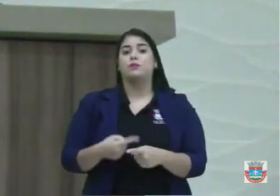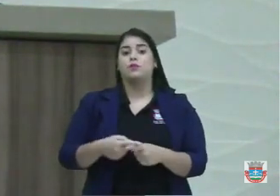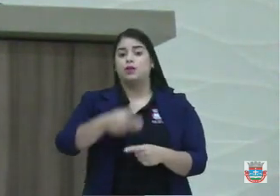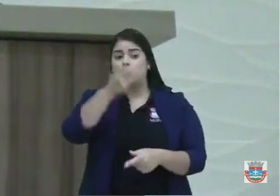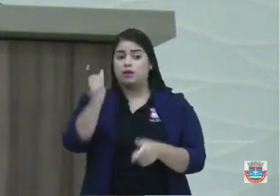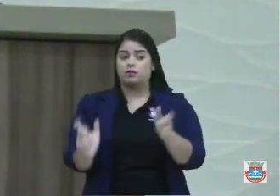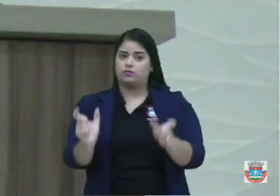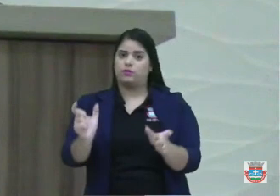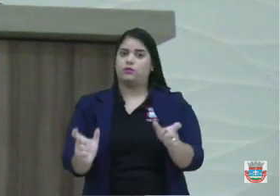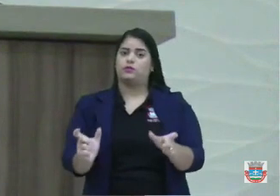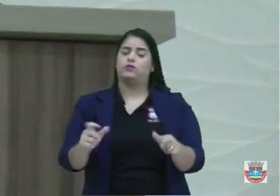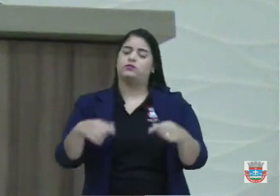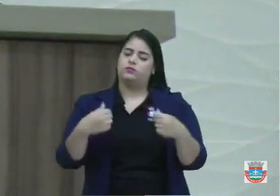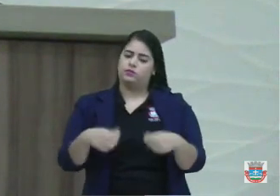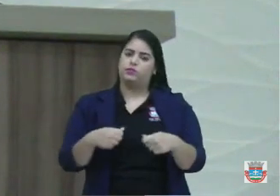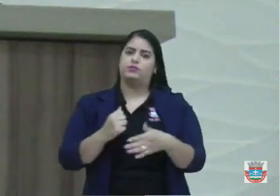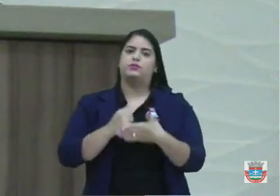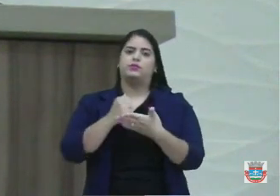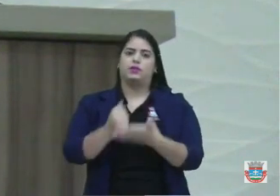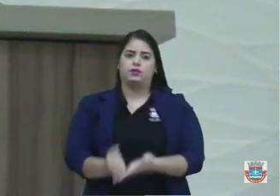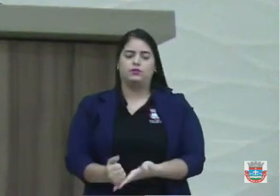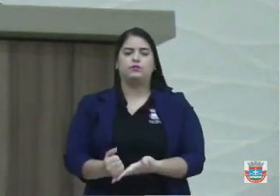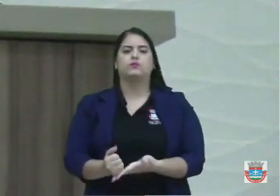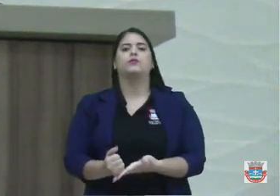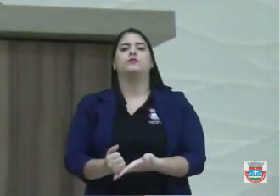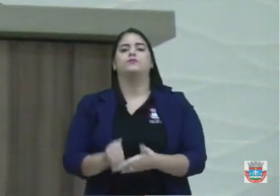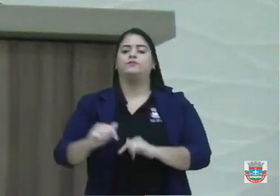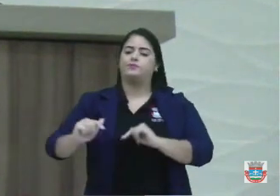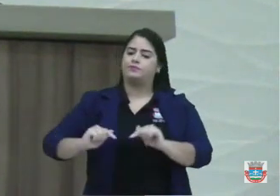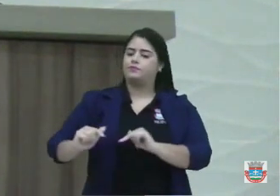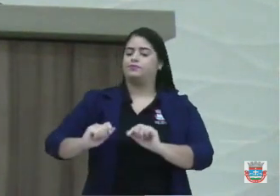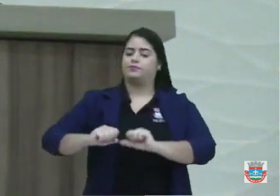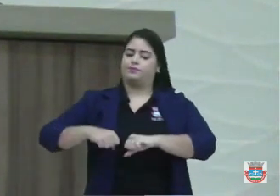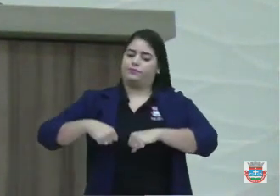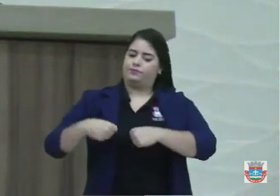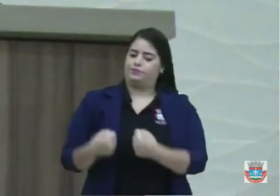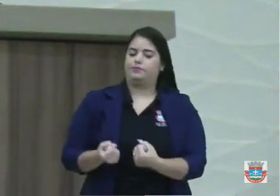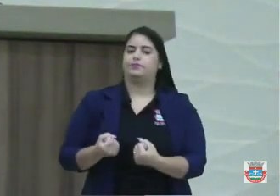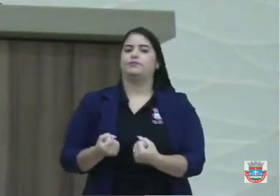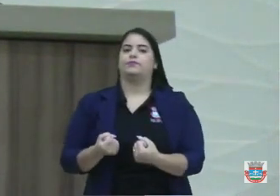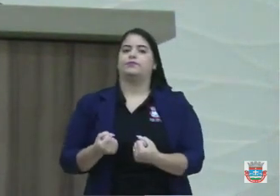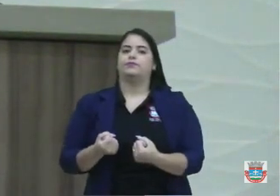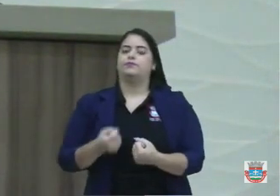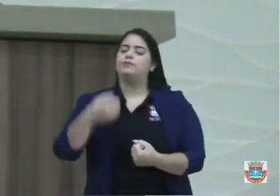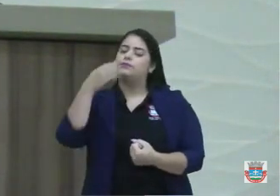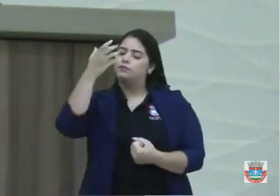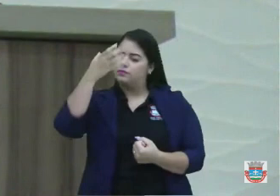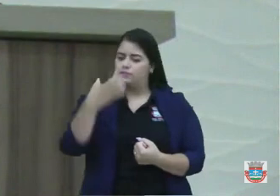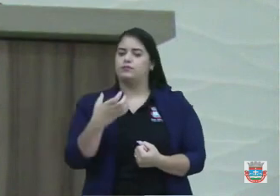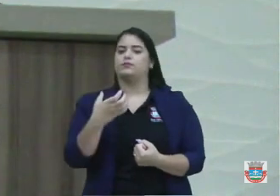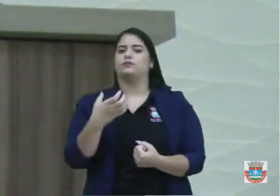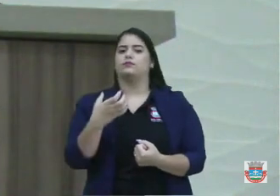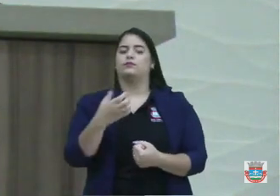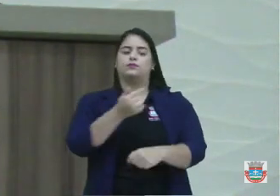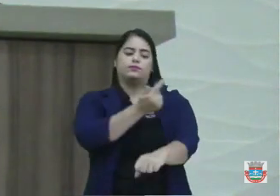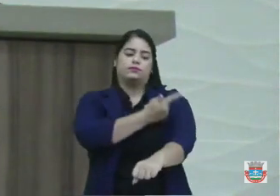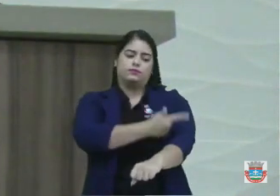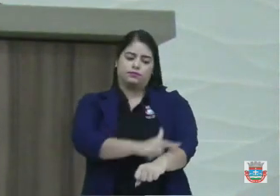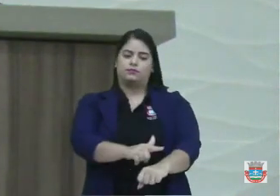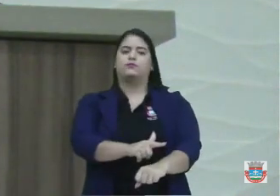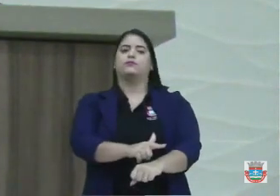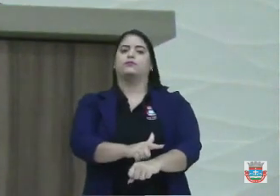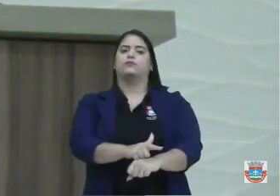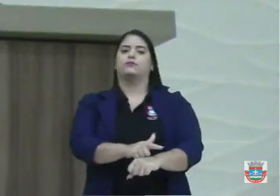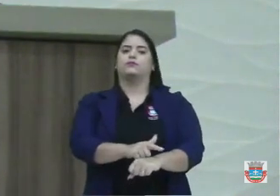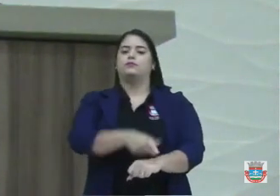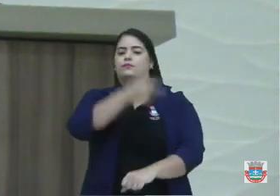do que merecedoras do nosso apoio, do nosso trabalho, da nossa dedicação, da nossa seriedade. E cada um,